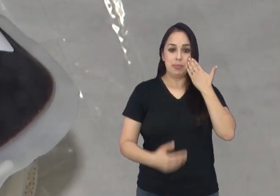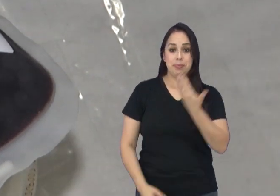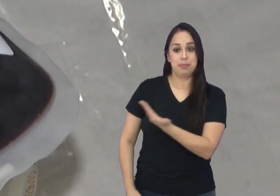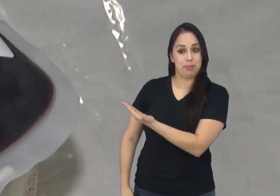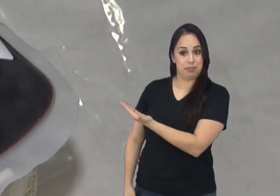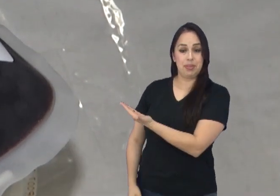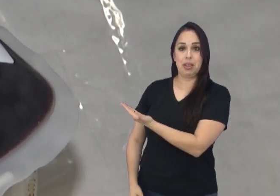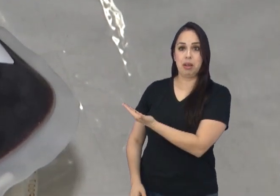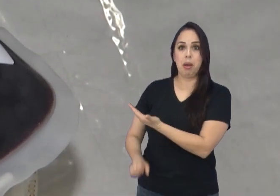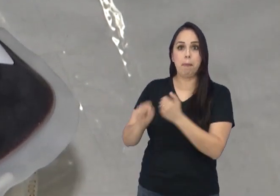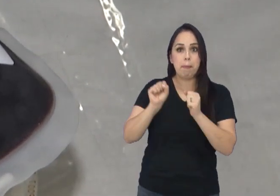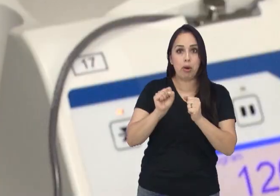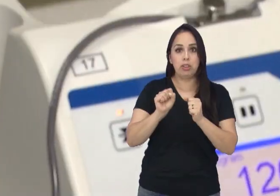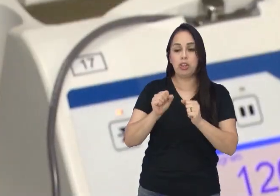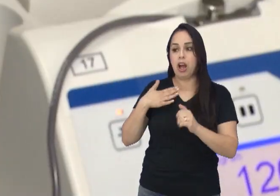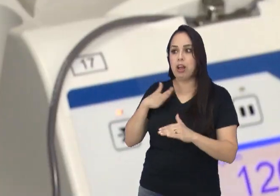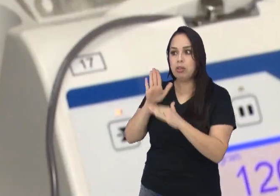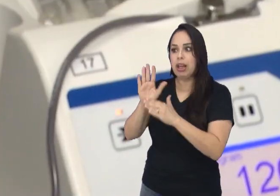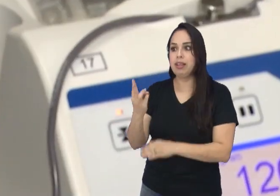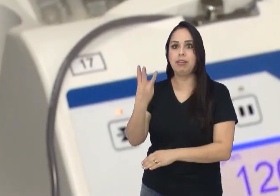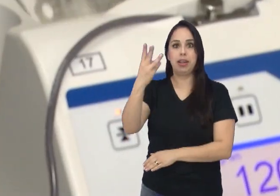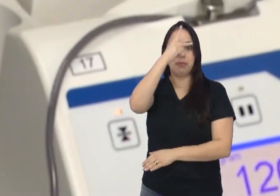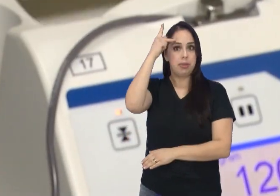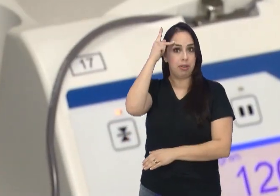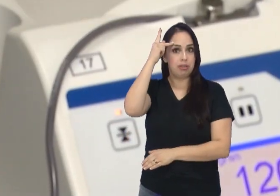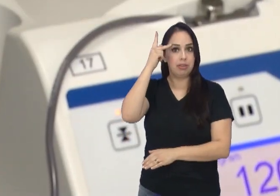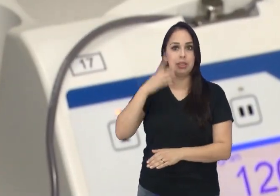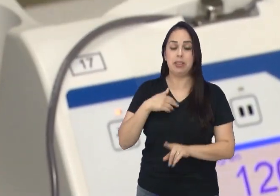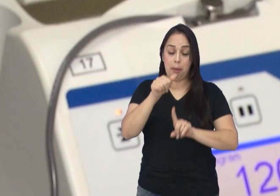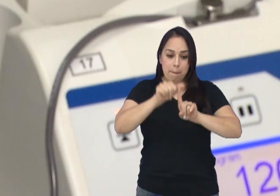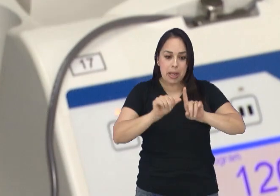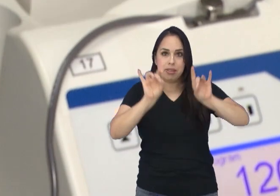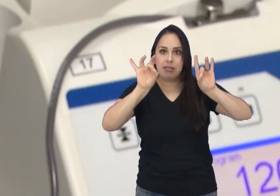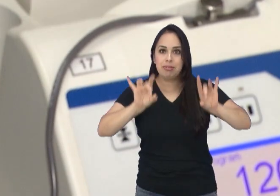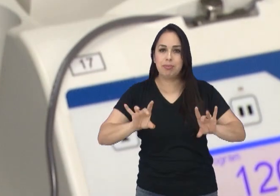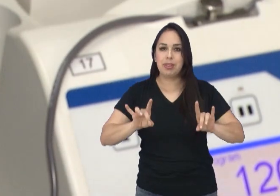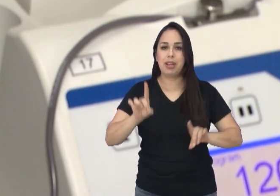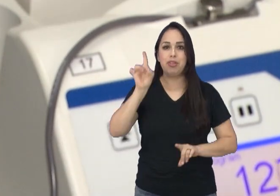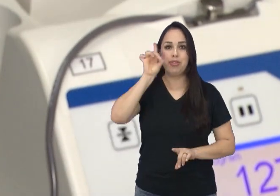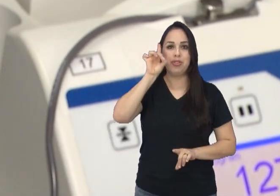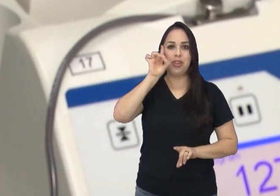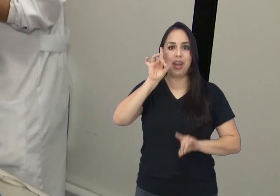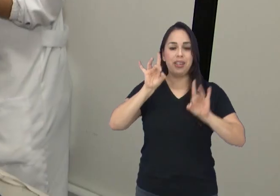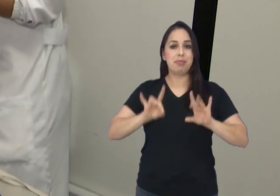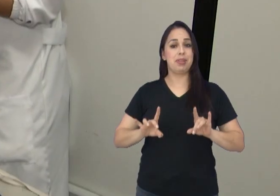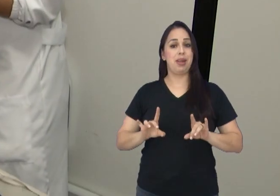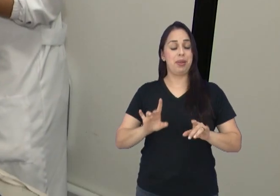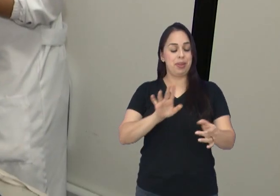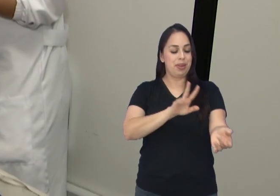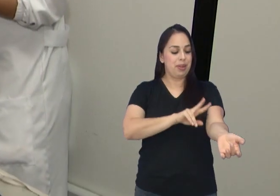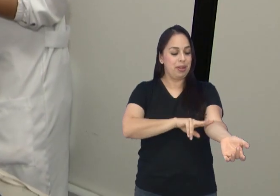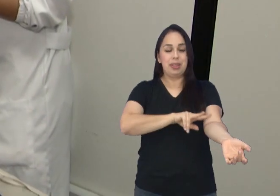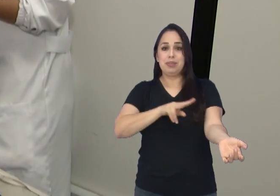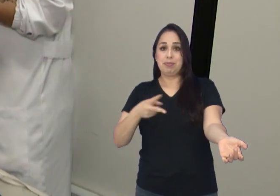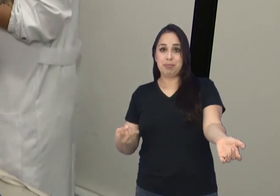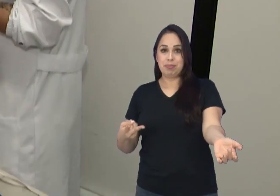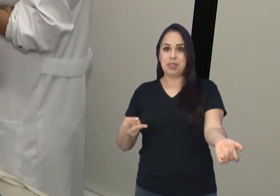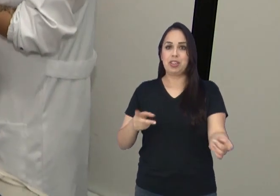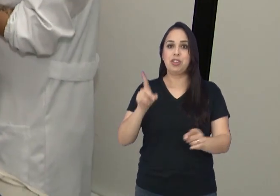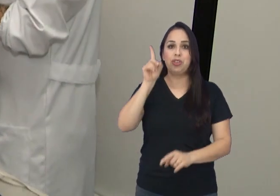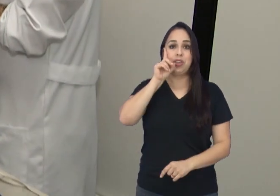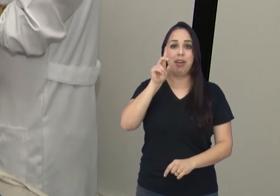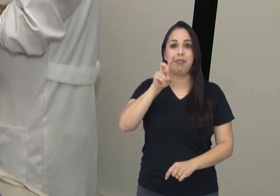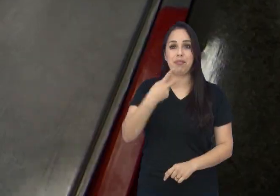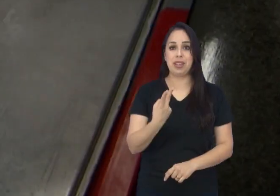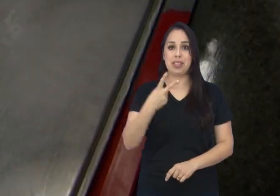salvar até 3 vidas. E este é um mês especial, já que o Dia do Doador de Sangue é celebrado no dia 25